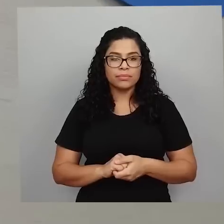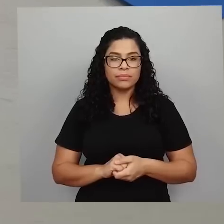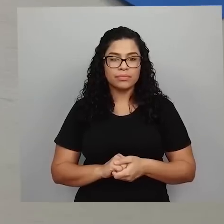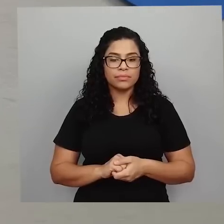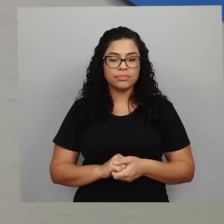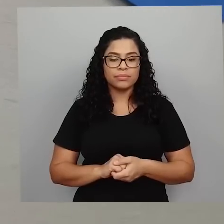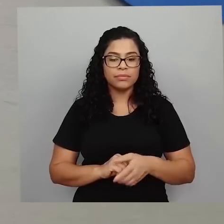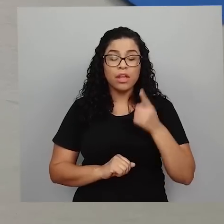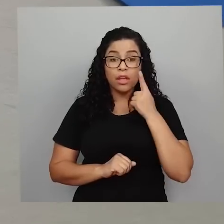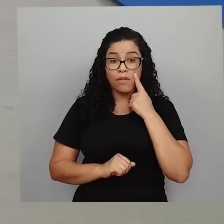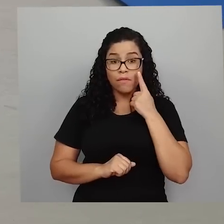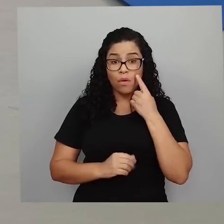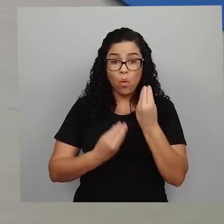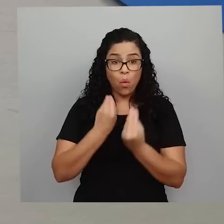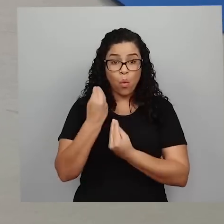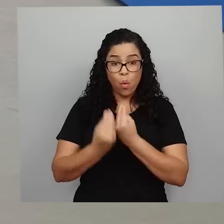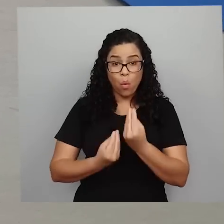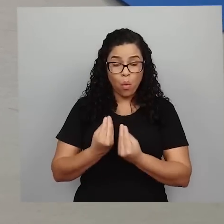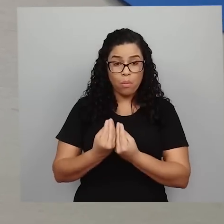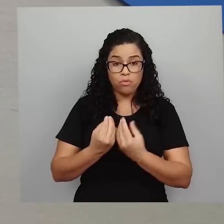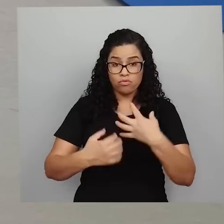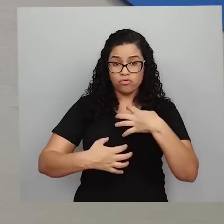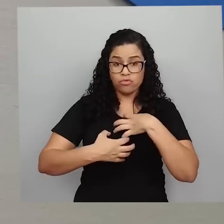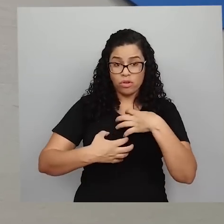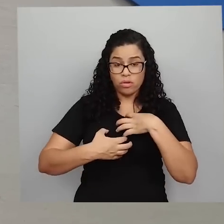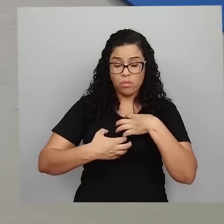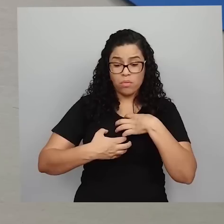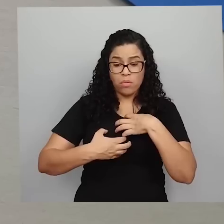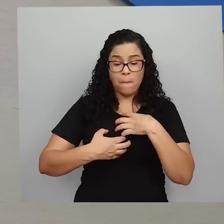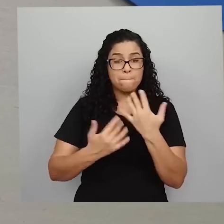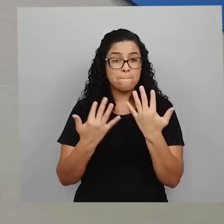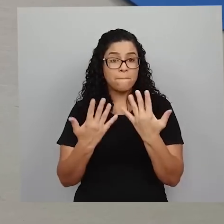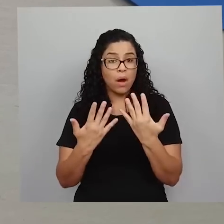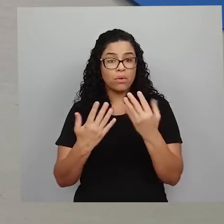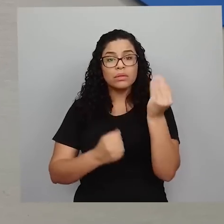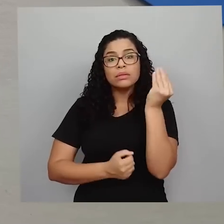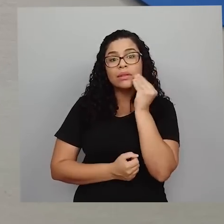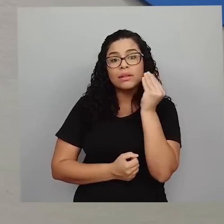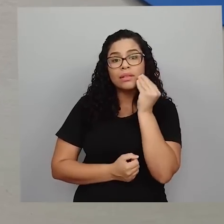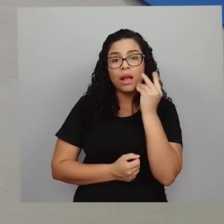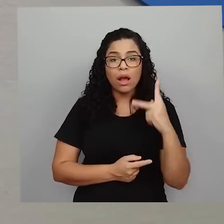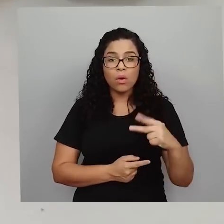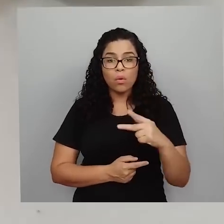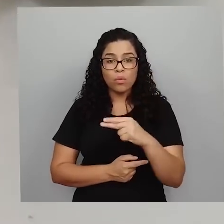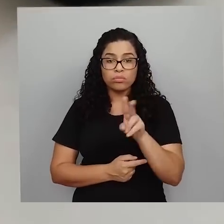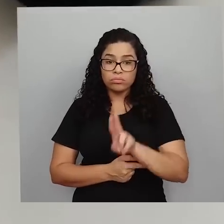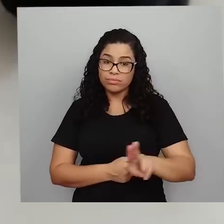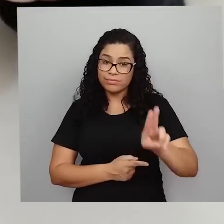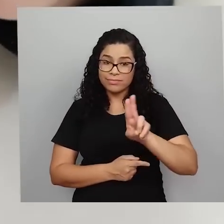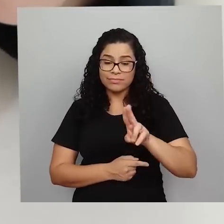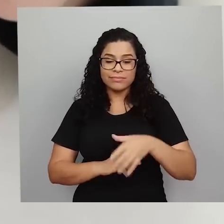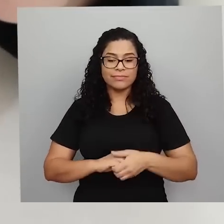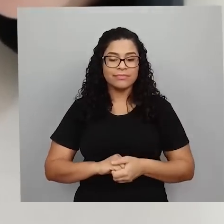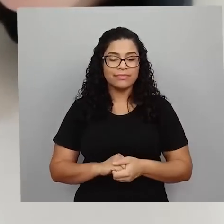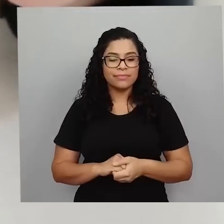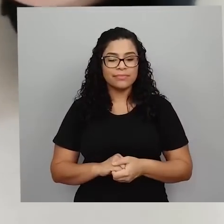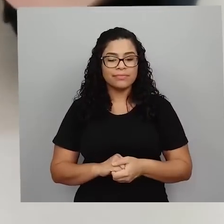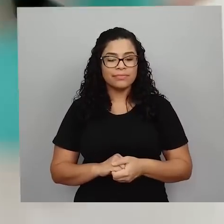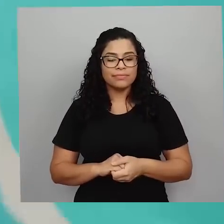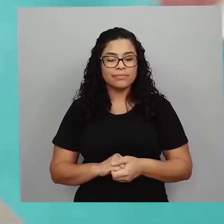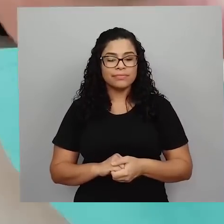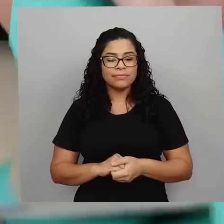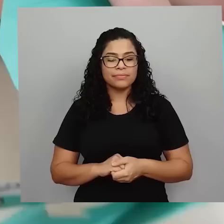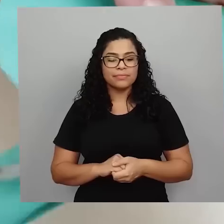Você viu como eu recortei? Eu giro o papel, não a mão. Vamos tentar recortar com a tesoura, Arthur? Agora vira o papel, vira o papel.